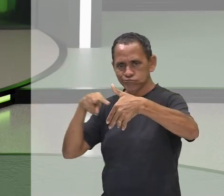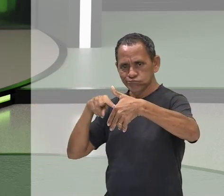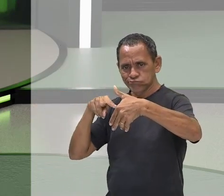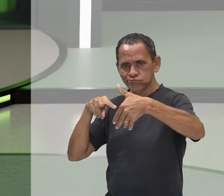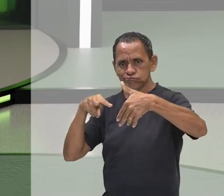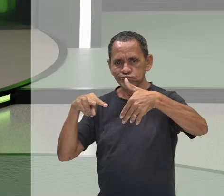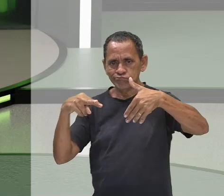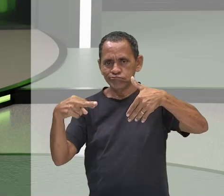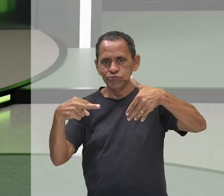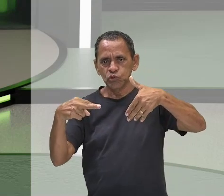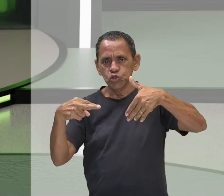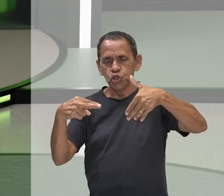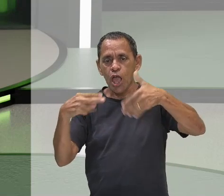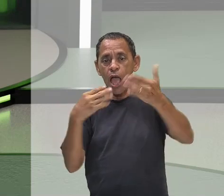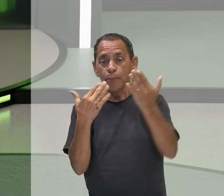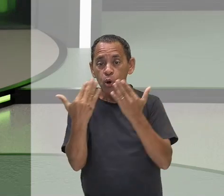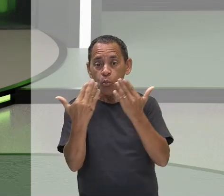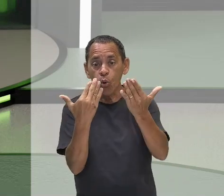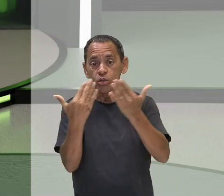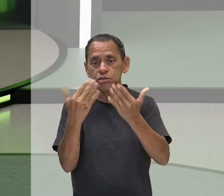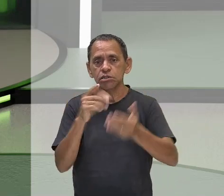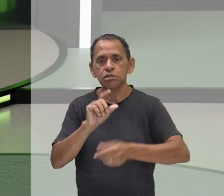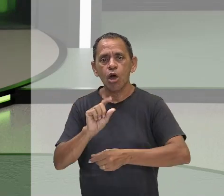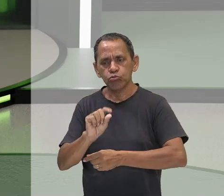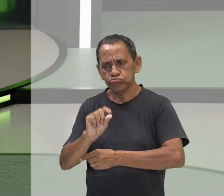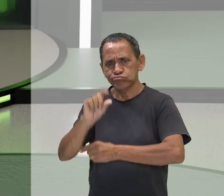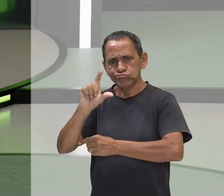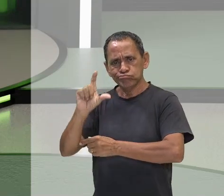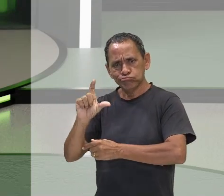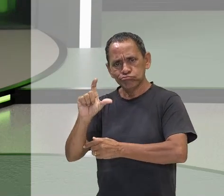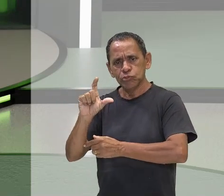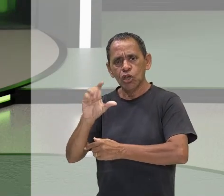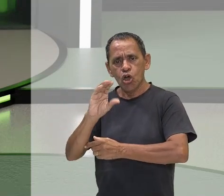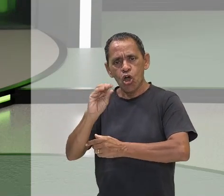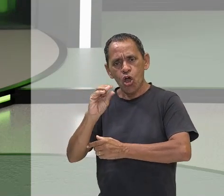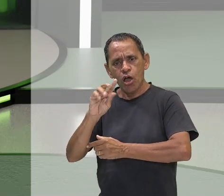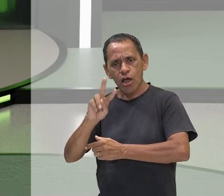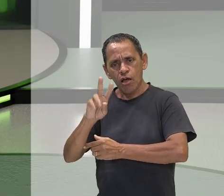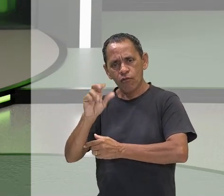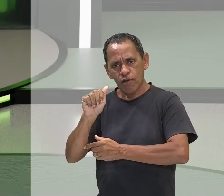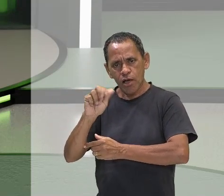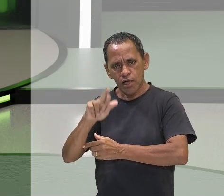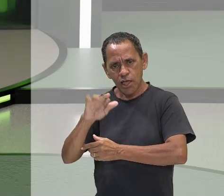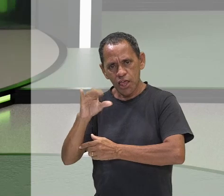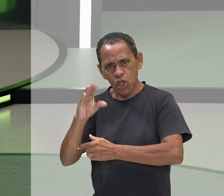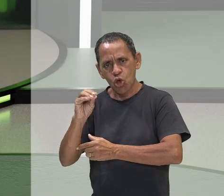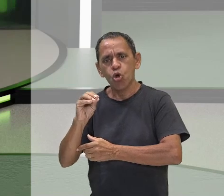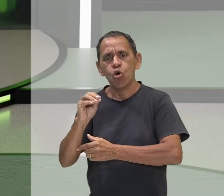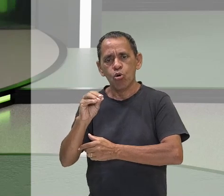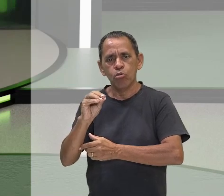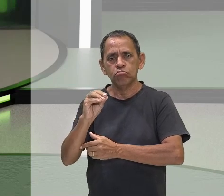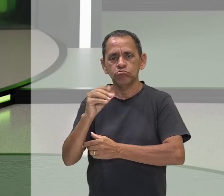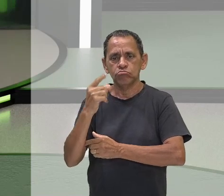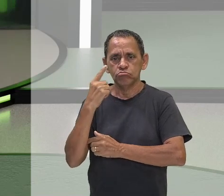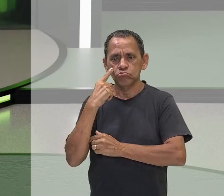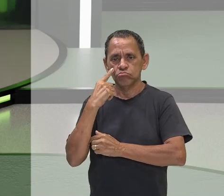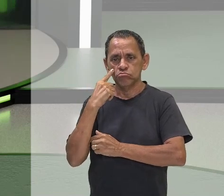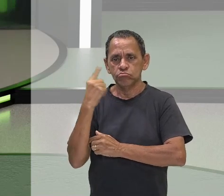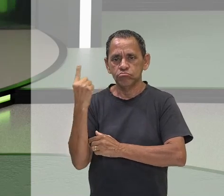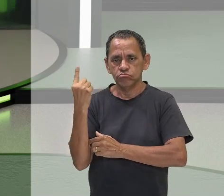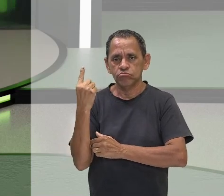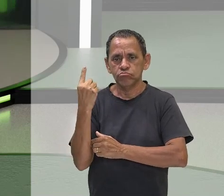Aí a proporção de tamanho dele para o ovário, né? Nós temos